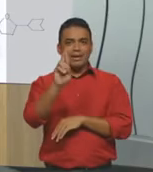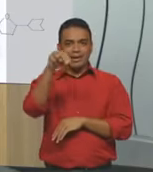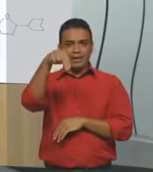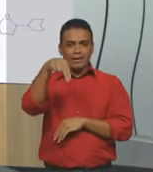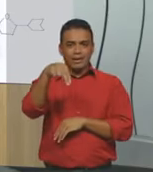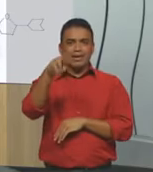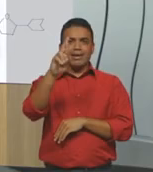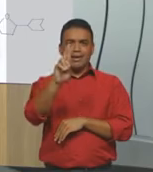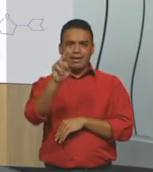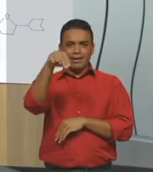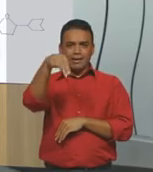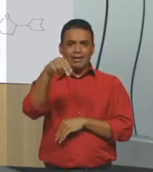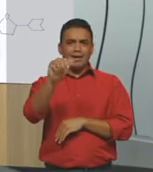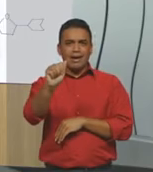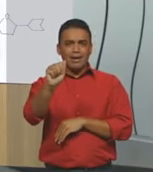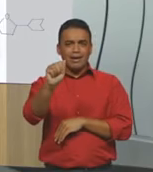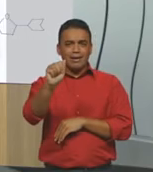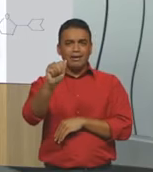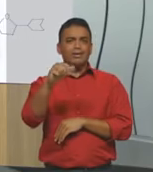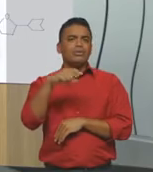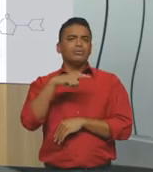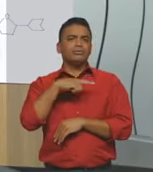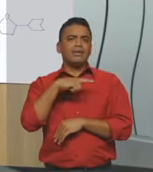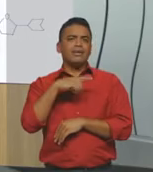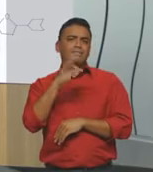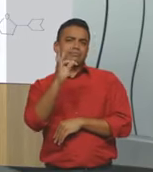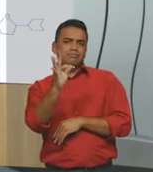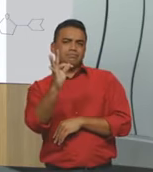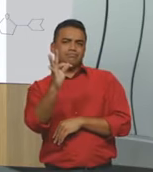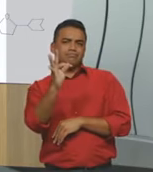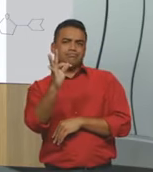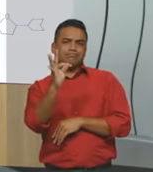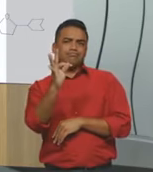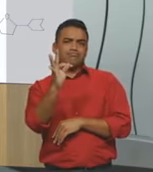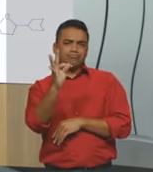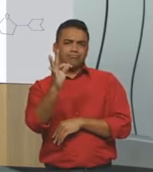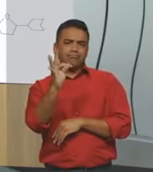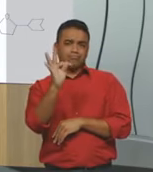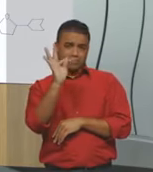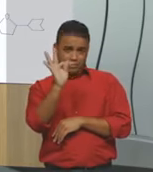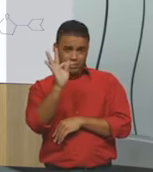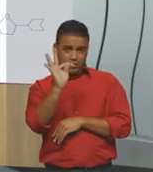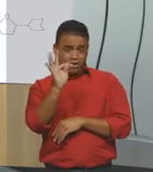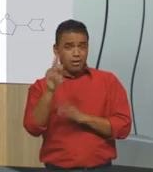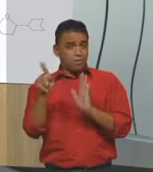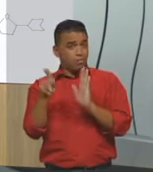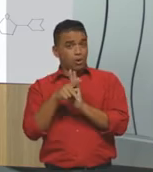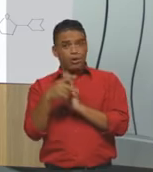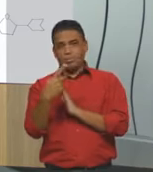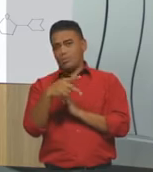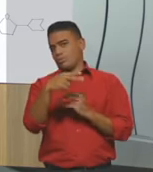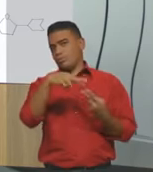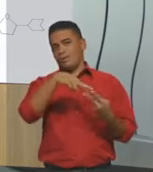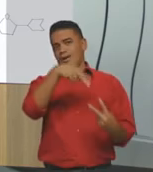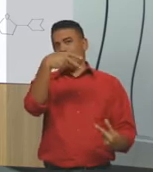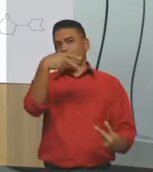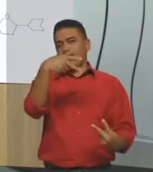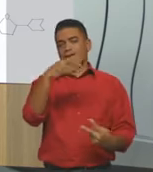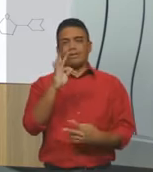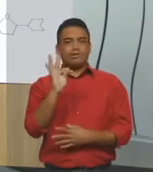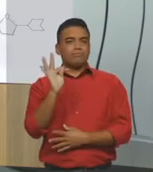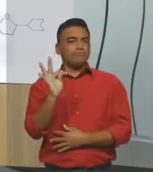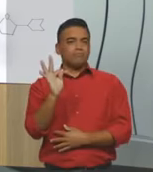onde eu tenho a timina, ela não vai ser exclusivamente do DNA. A timina, ela vai